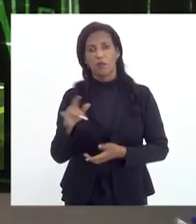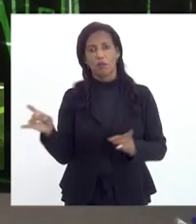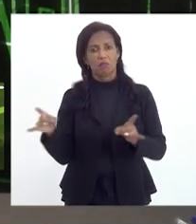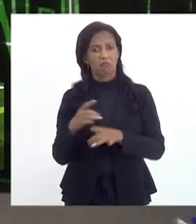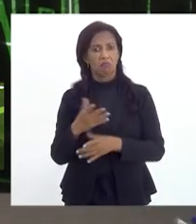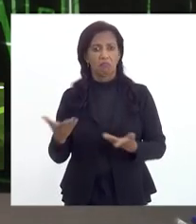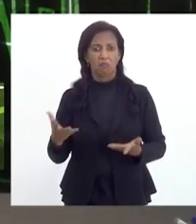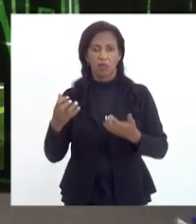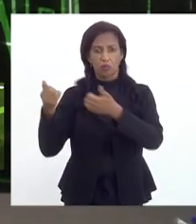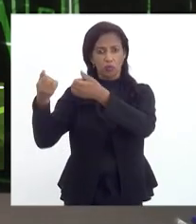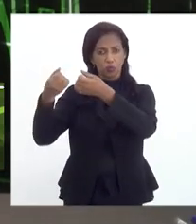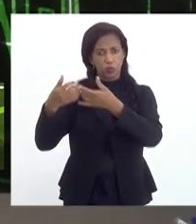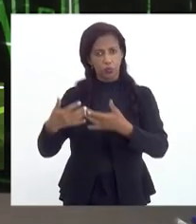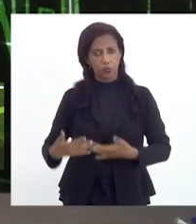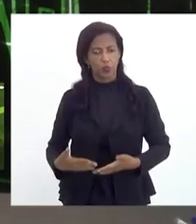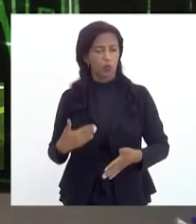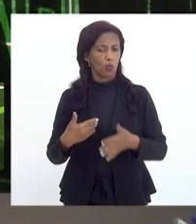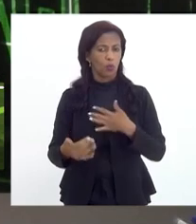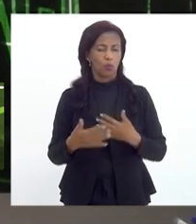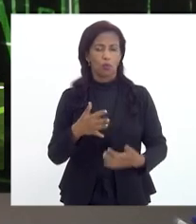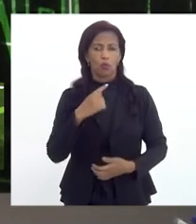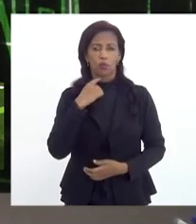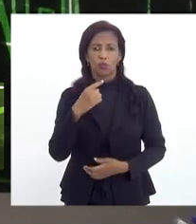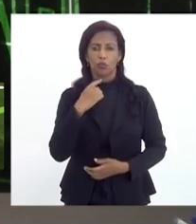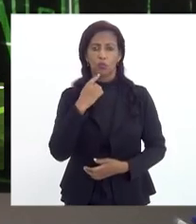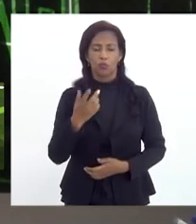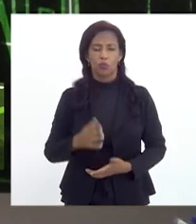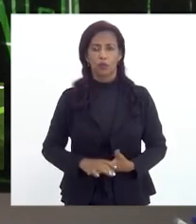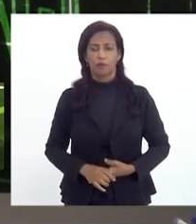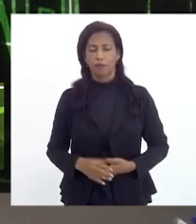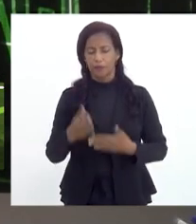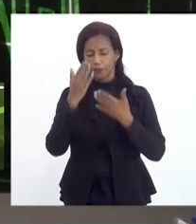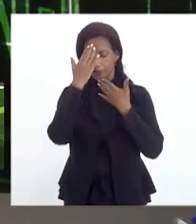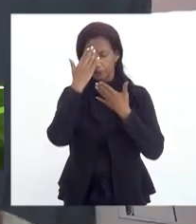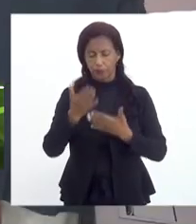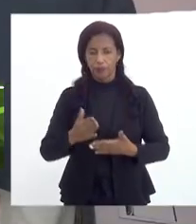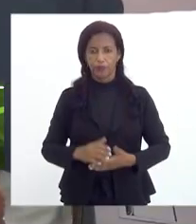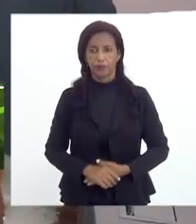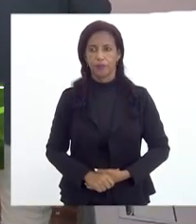disposição Para esclarecer Qualquer dúvida Com relação ao regime Muito obrigado